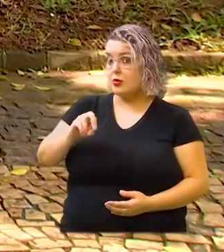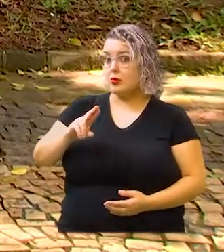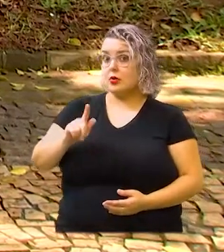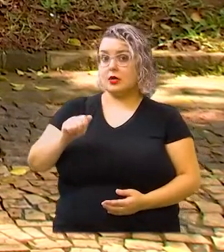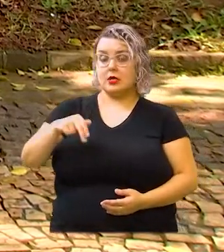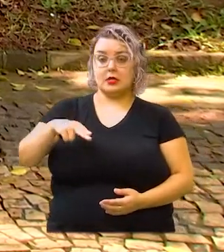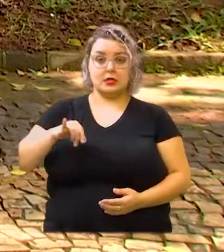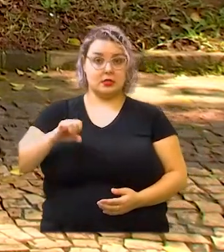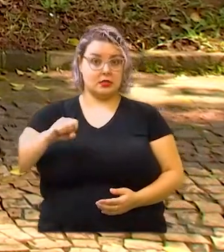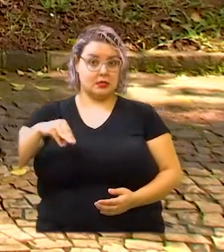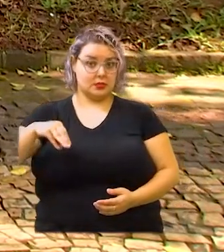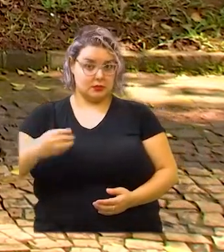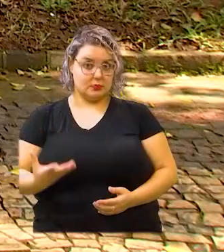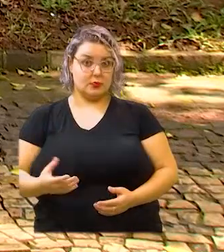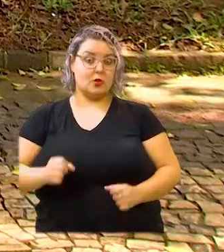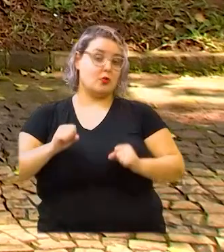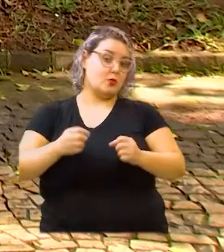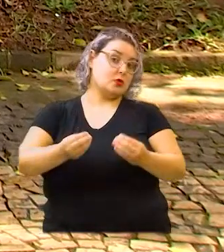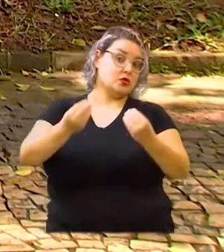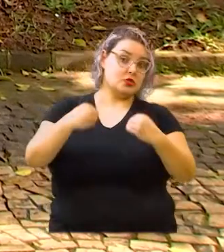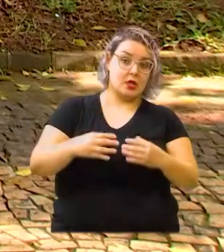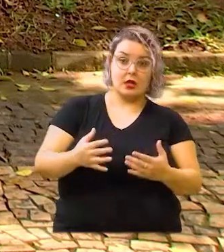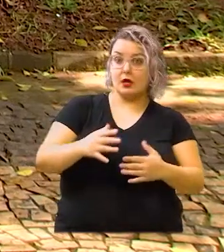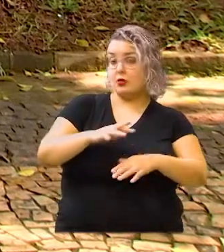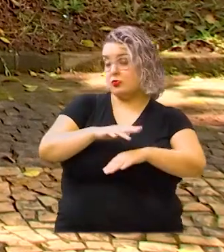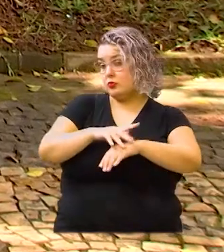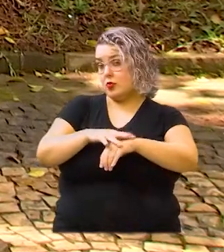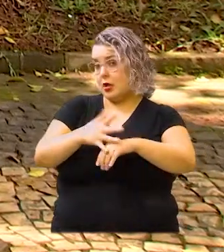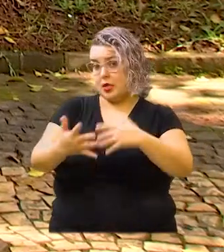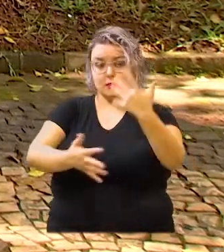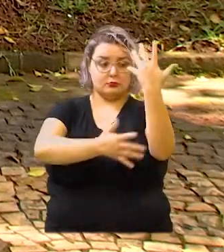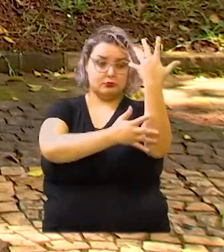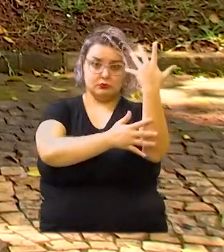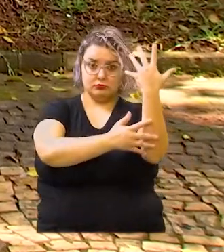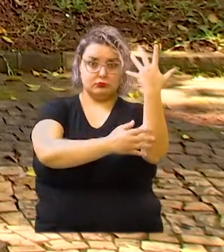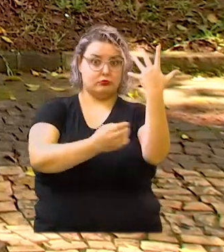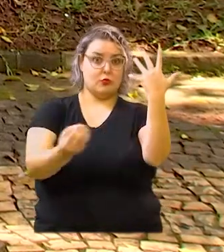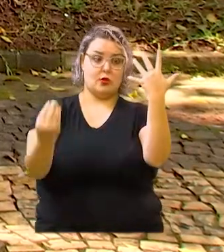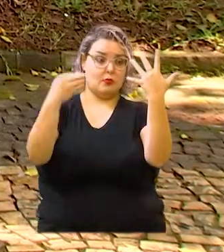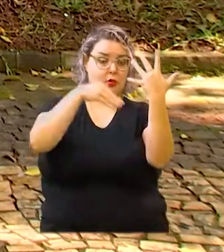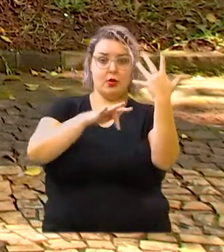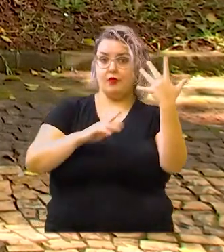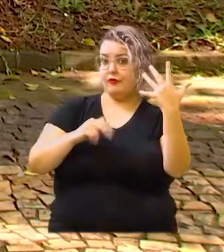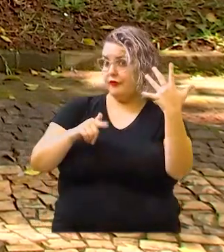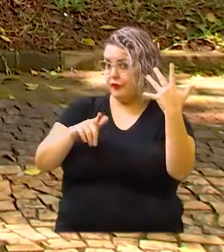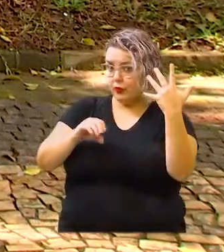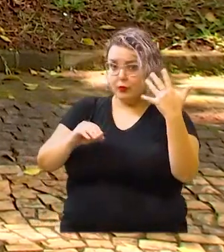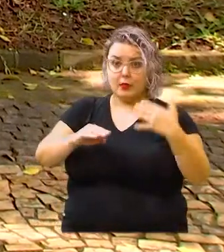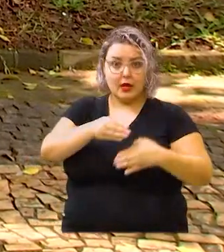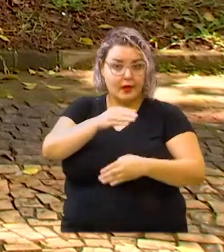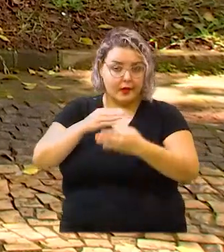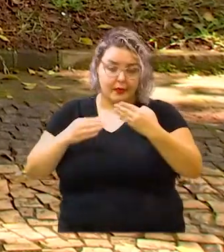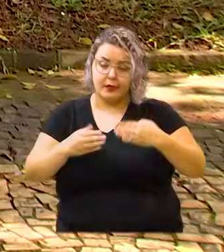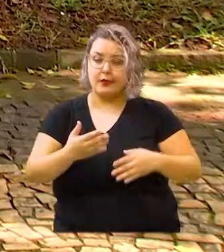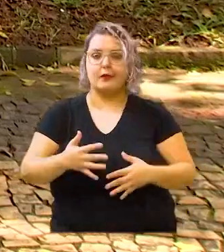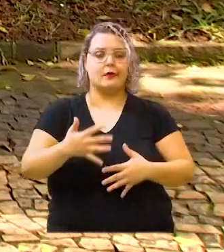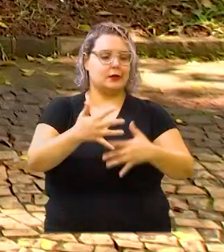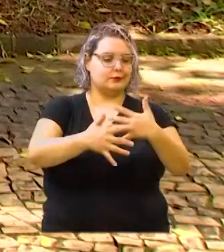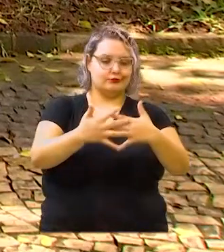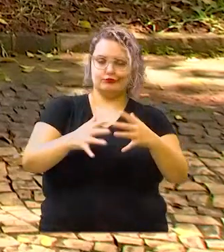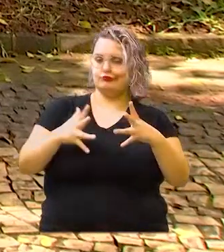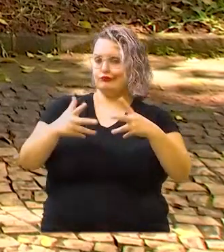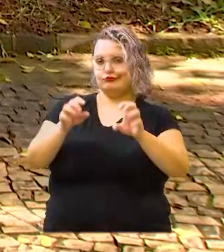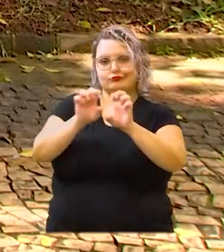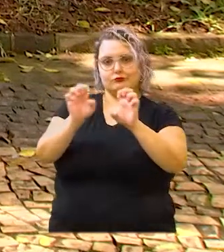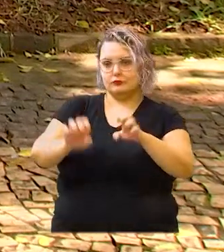outras doenças. Então muitas vezes, se essa cicatriz não é tratada, pode entrar fungo, bactérias e comprometer toda